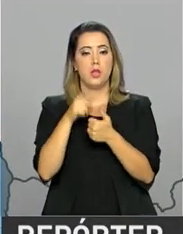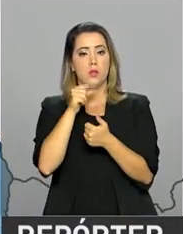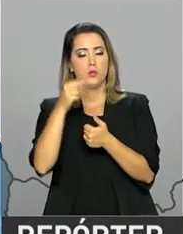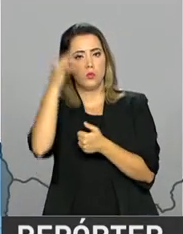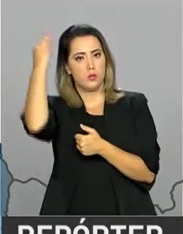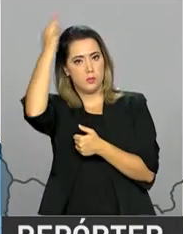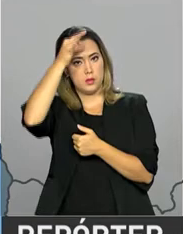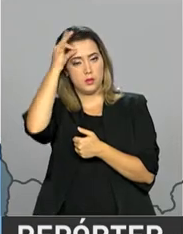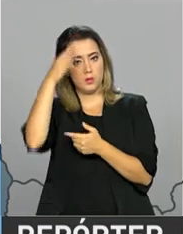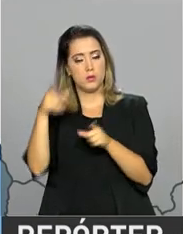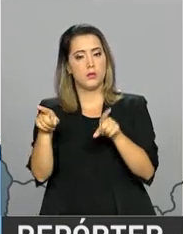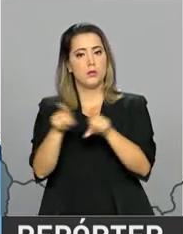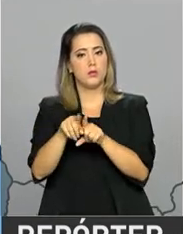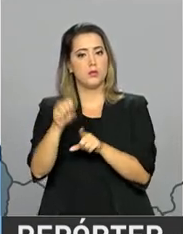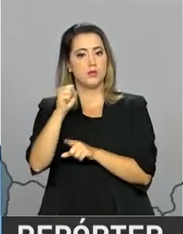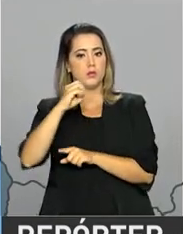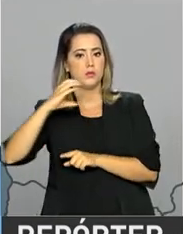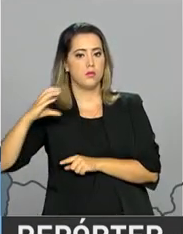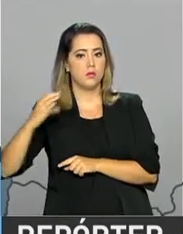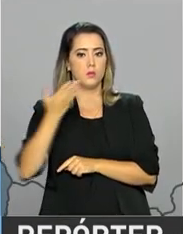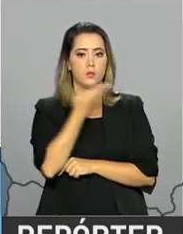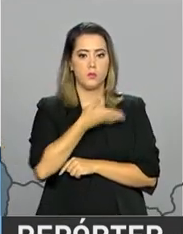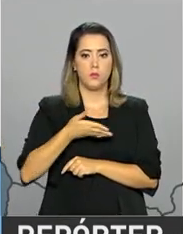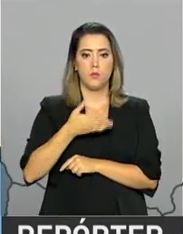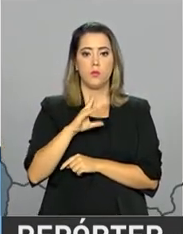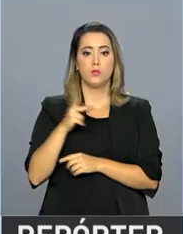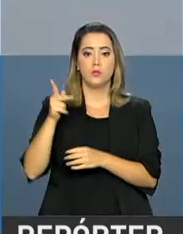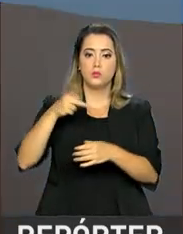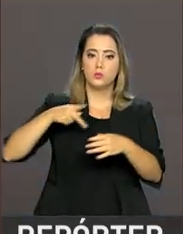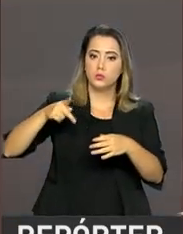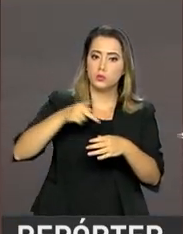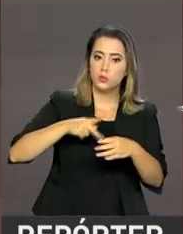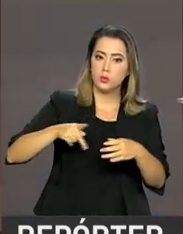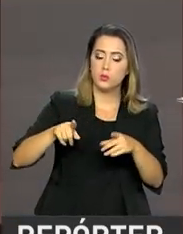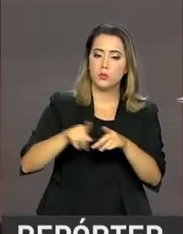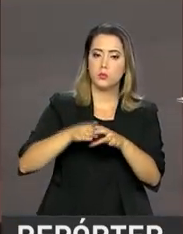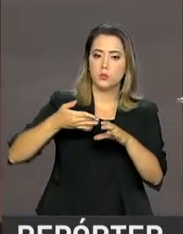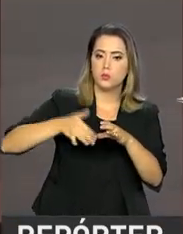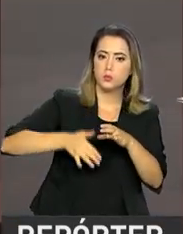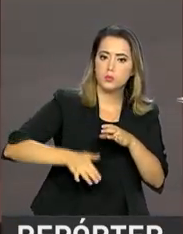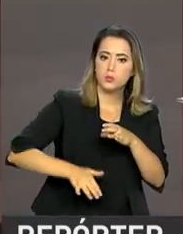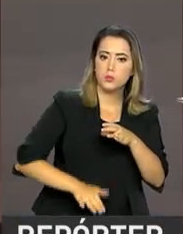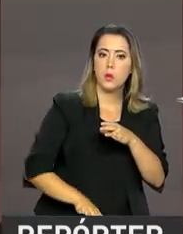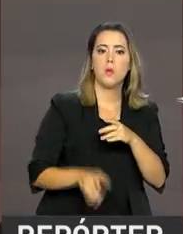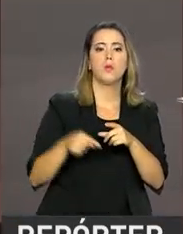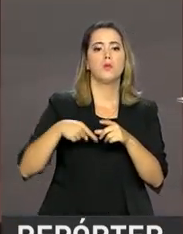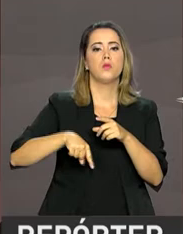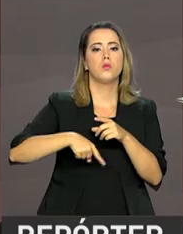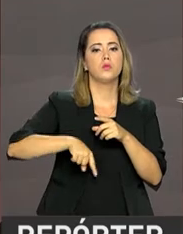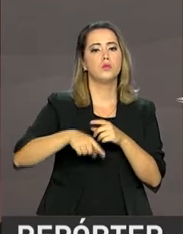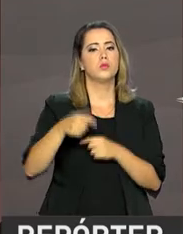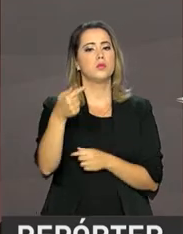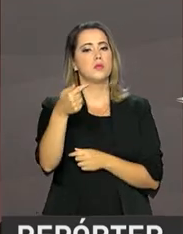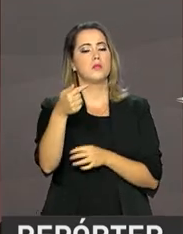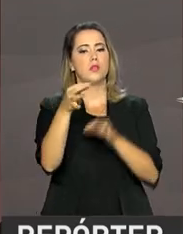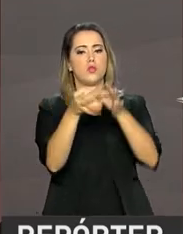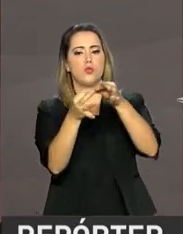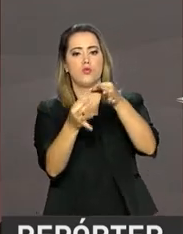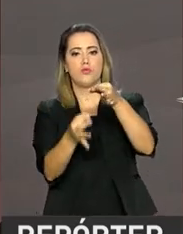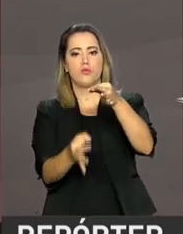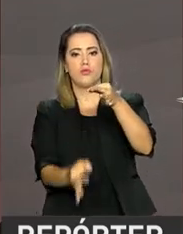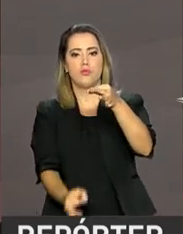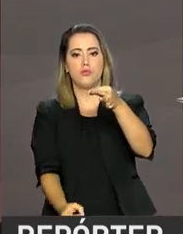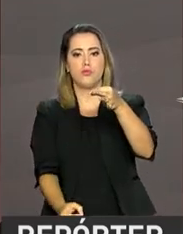santo e de santa catarina o petróleo está depositado há mais de 7 mil metros de profundidade abaixo